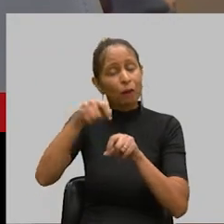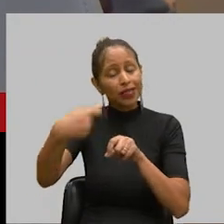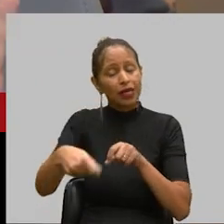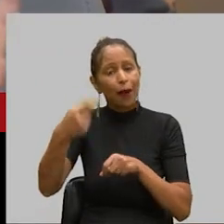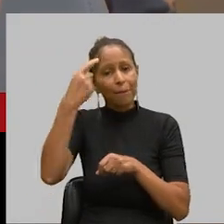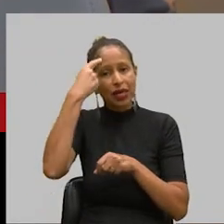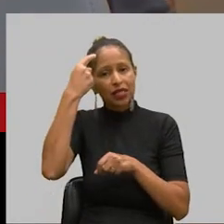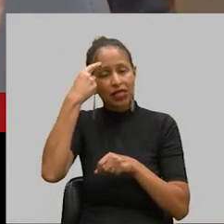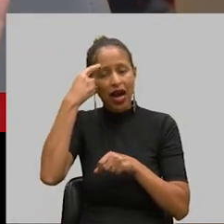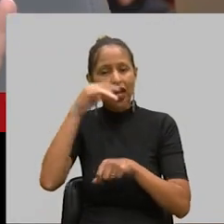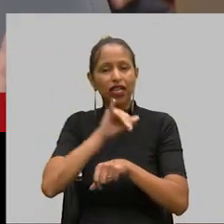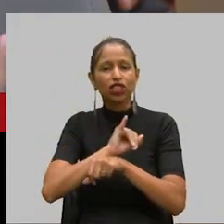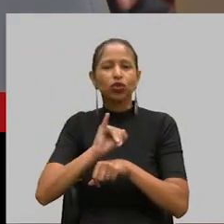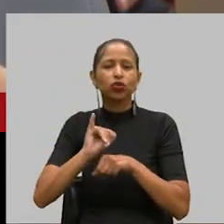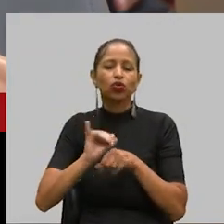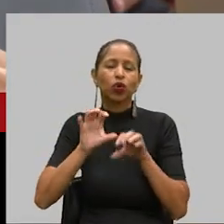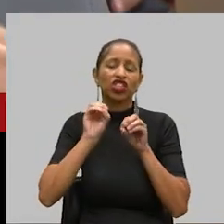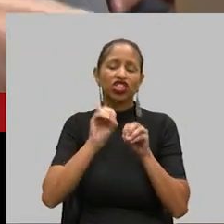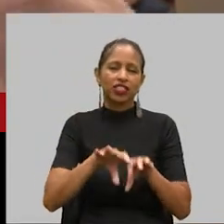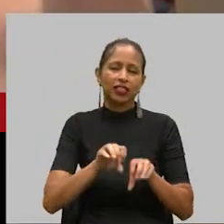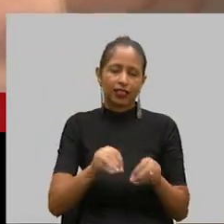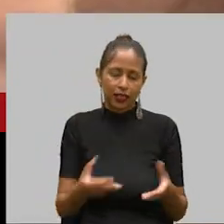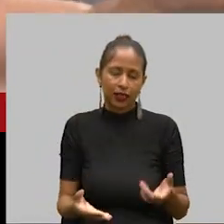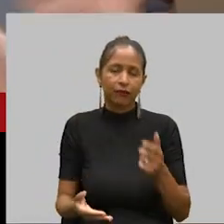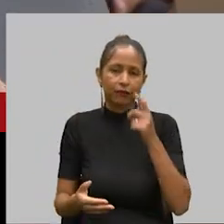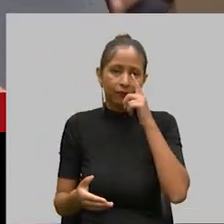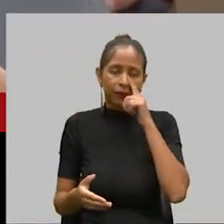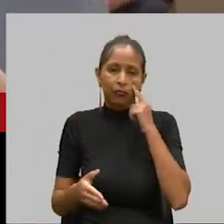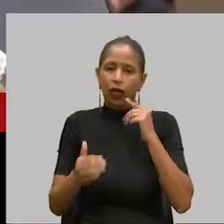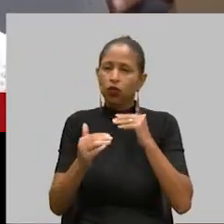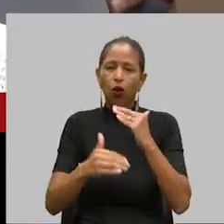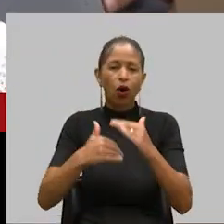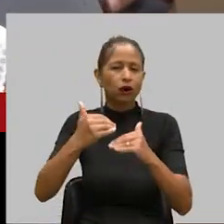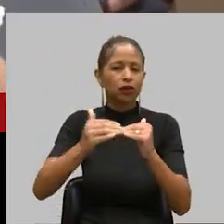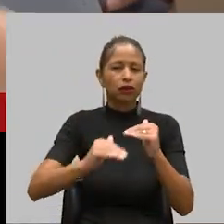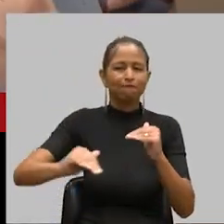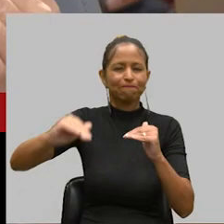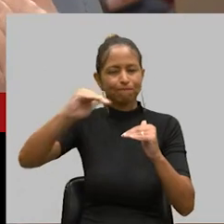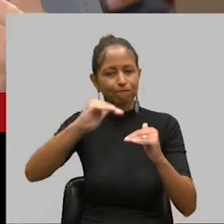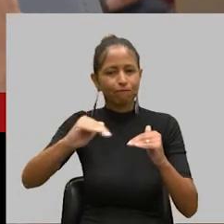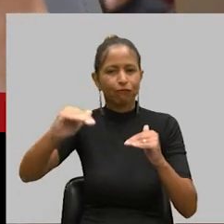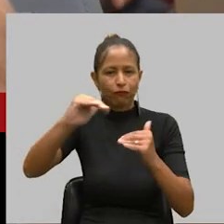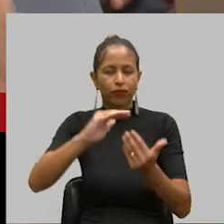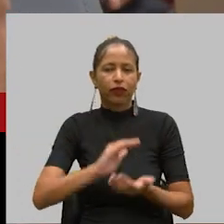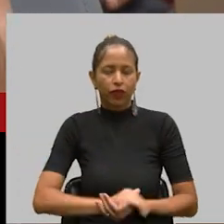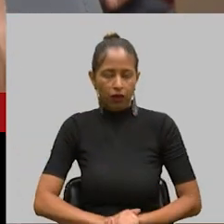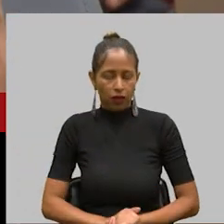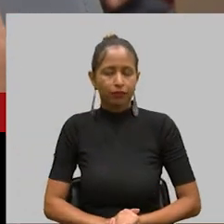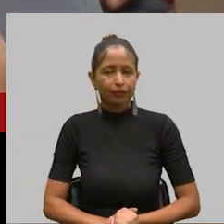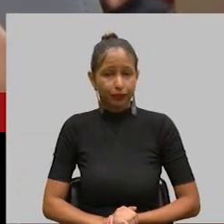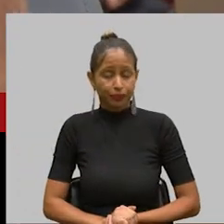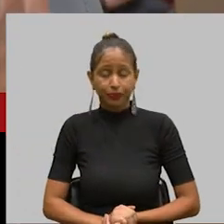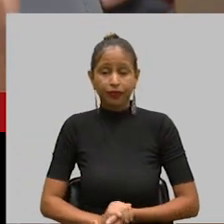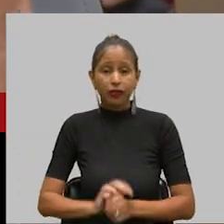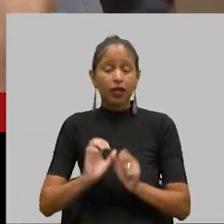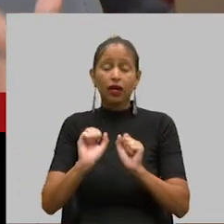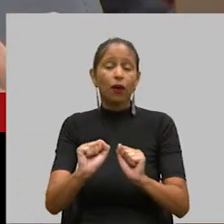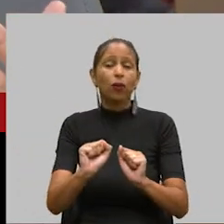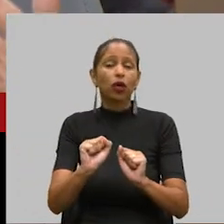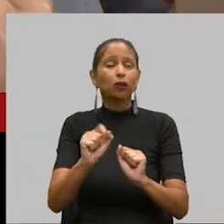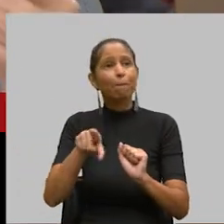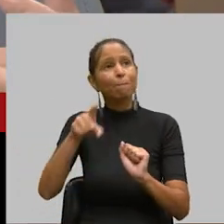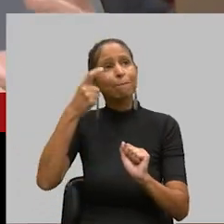nas instituições de ensino em todos os níveis não é e a gente não pode não consegue